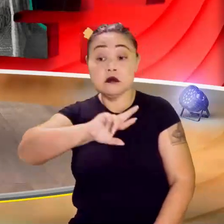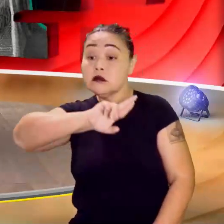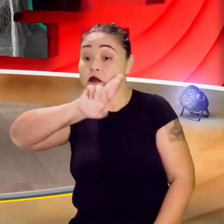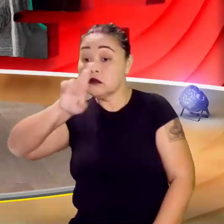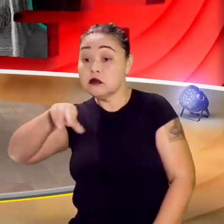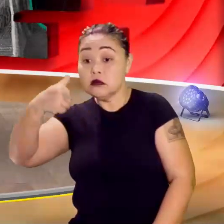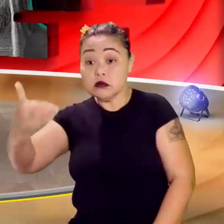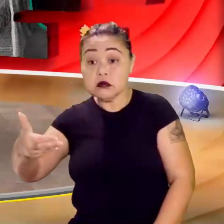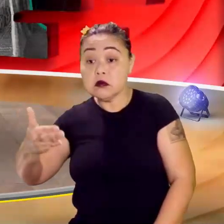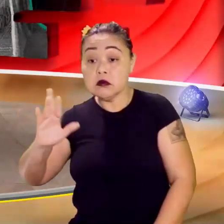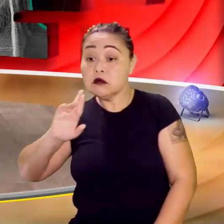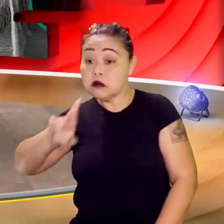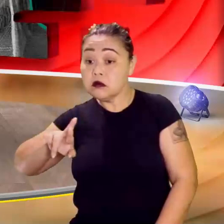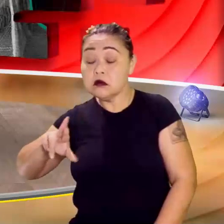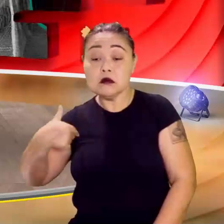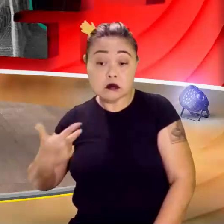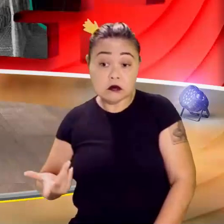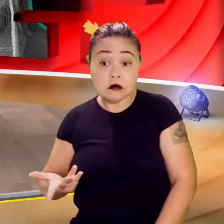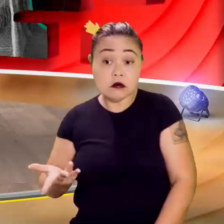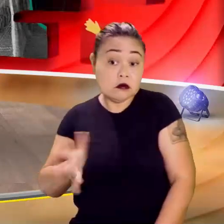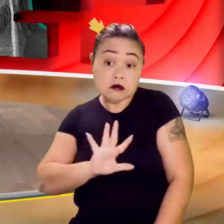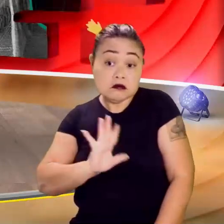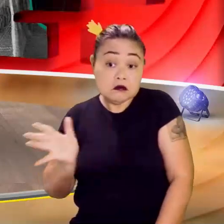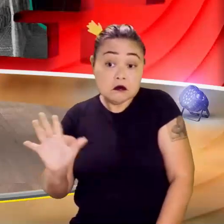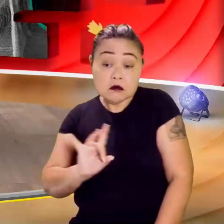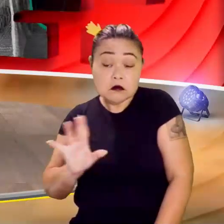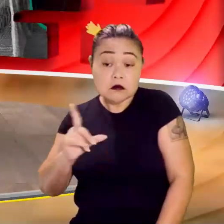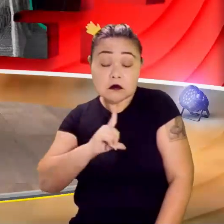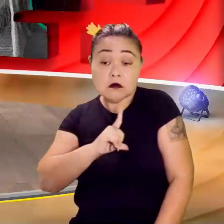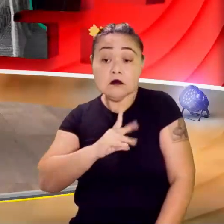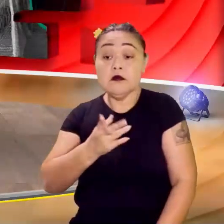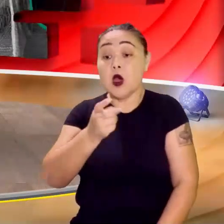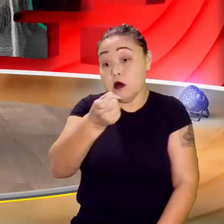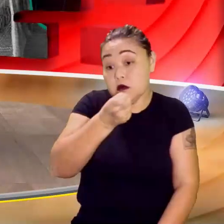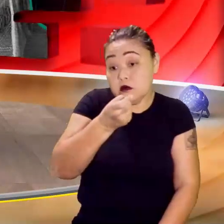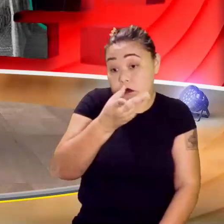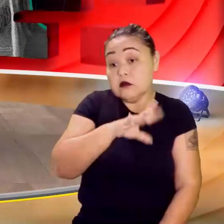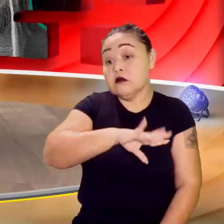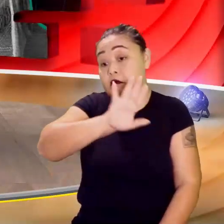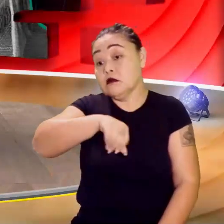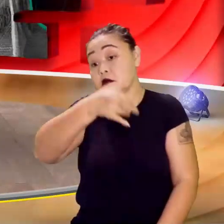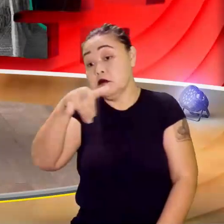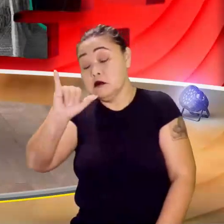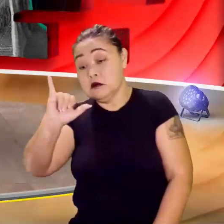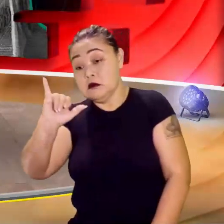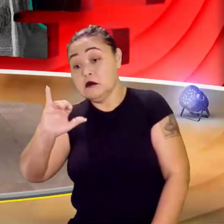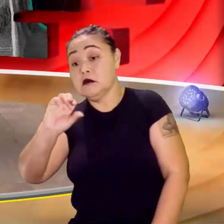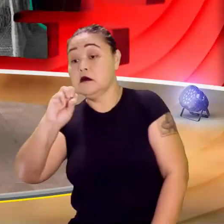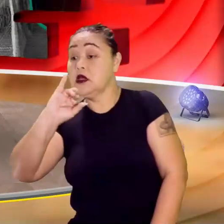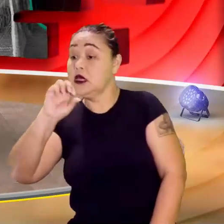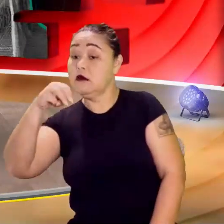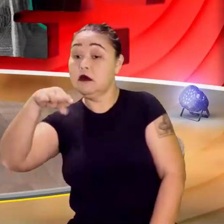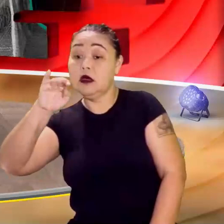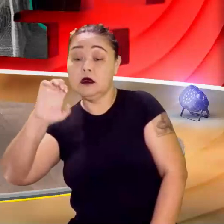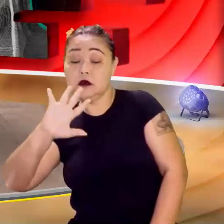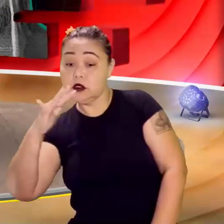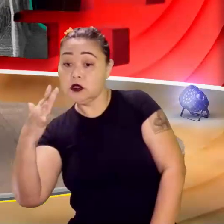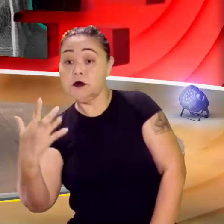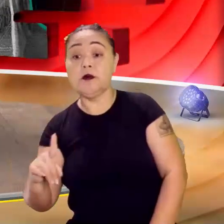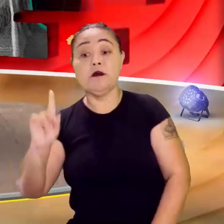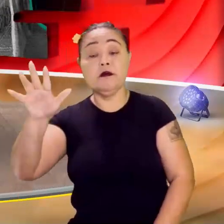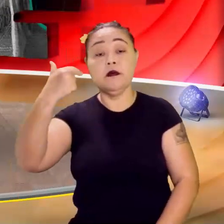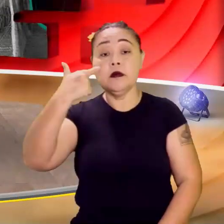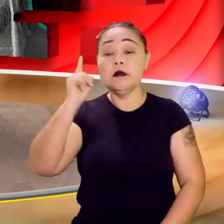saber qual que está saindo da máquina de calcular. É isso mesmo, né? Ou é em X, que é o domínio, ou é em Y, que é a imagem. Tá